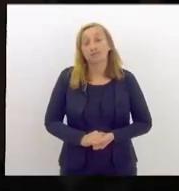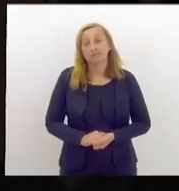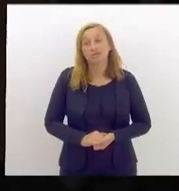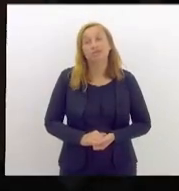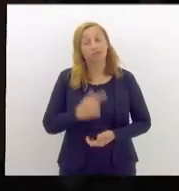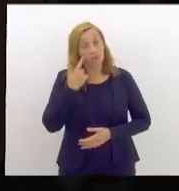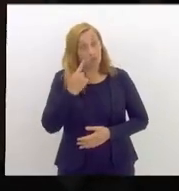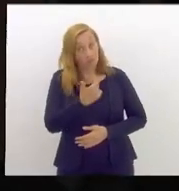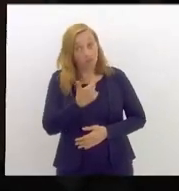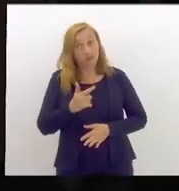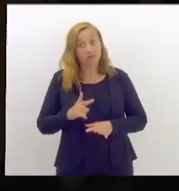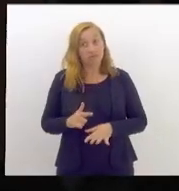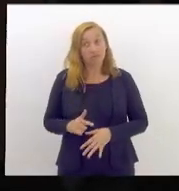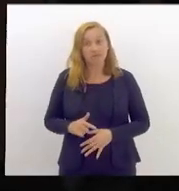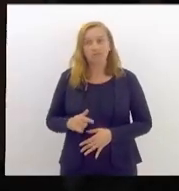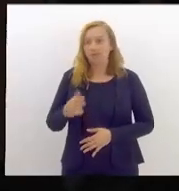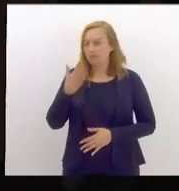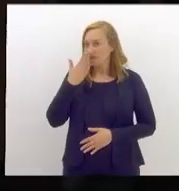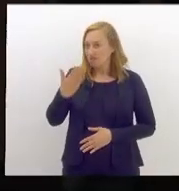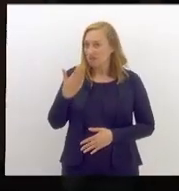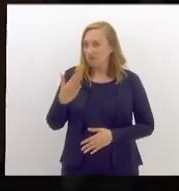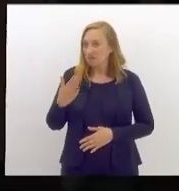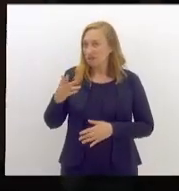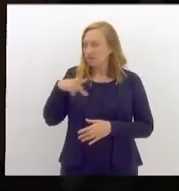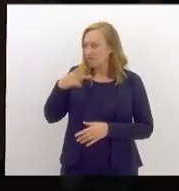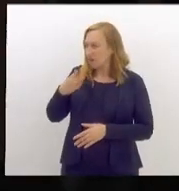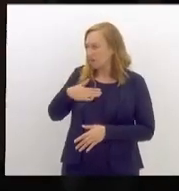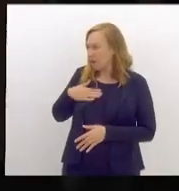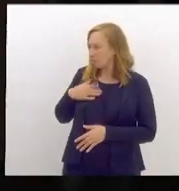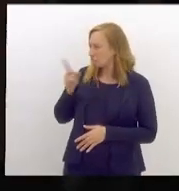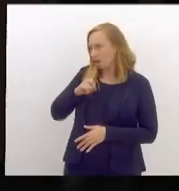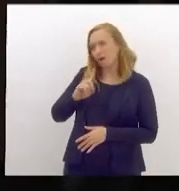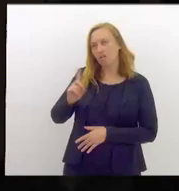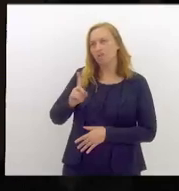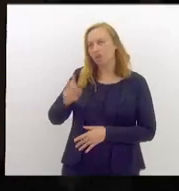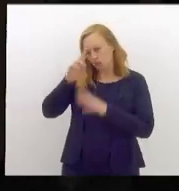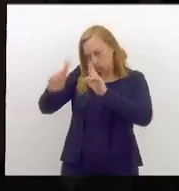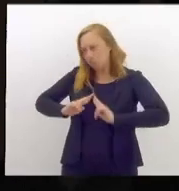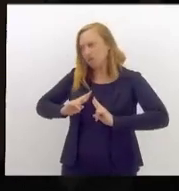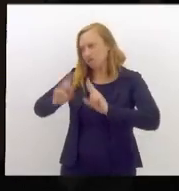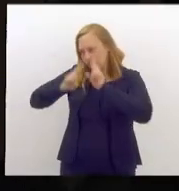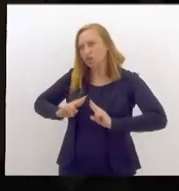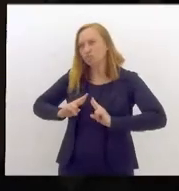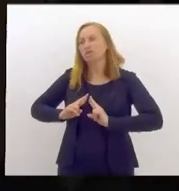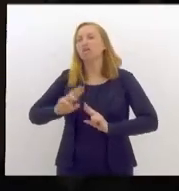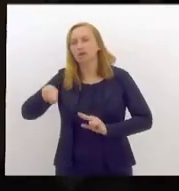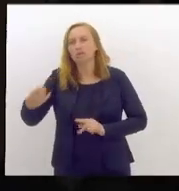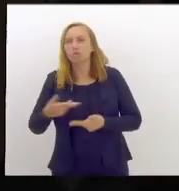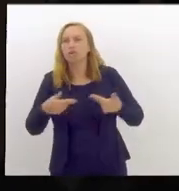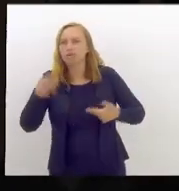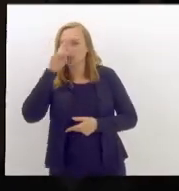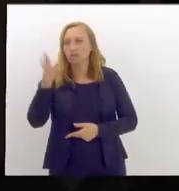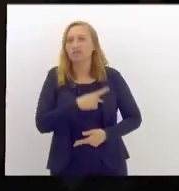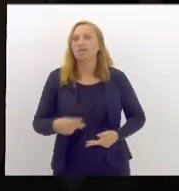por favor na minha frente não vai me caluniar não me respeitado me respeite por favor